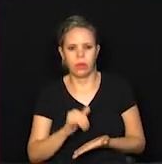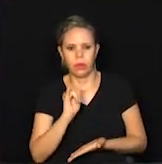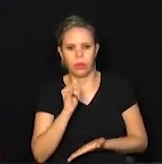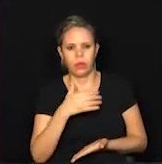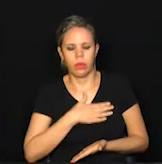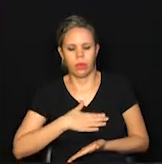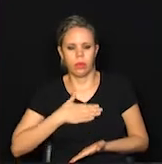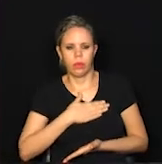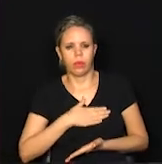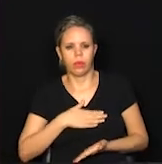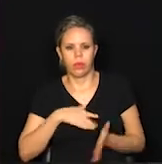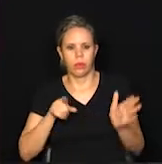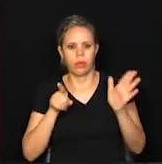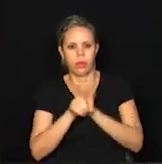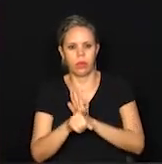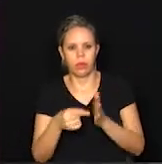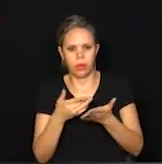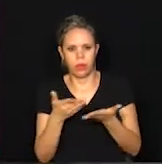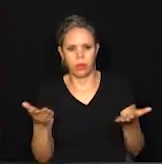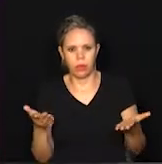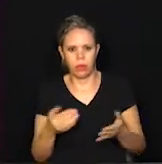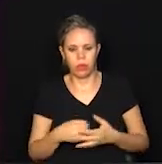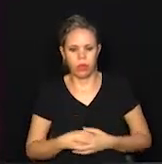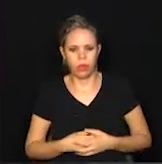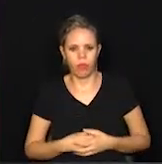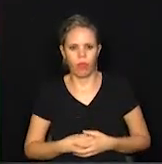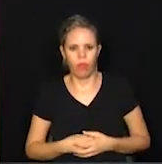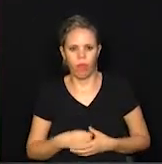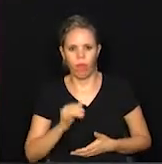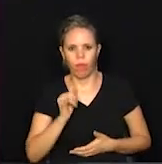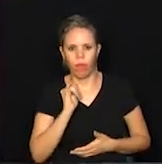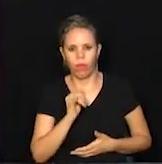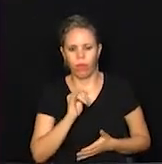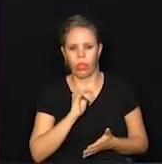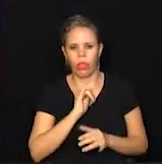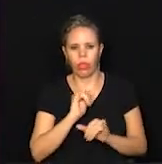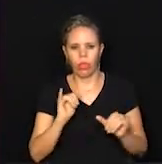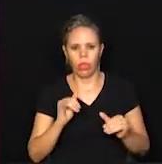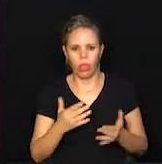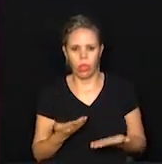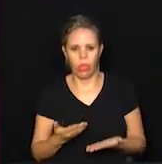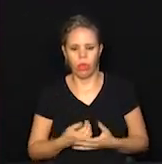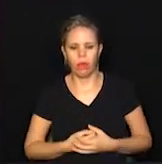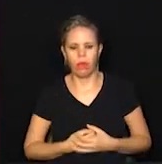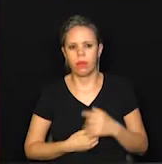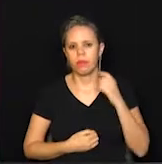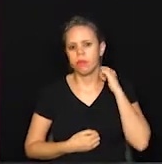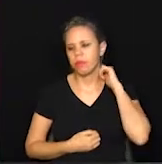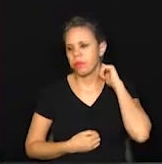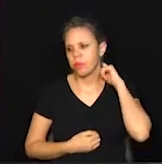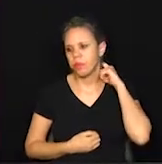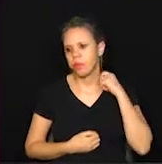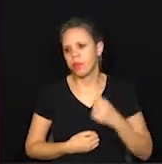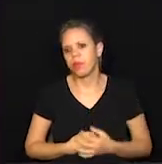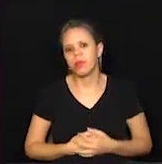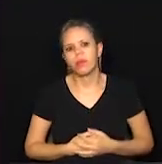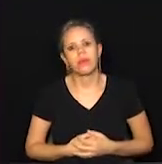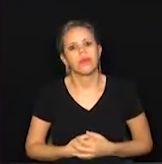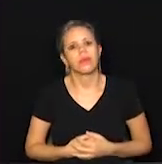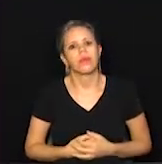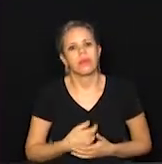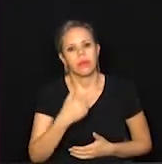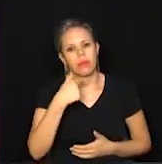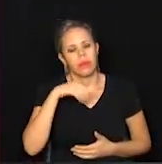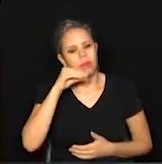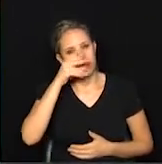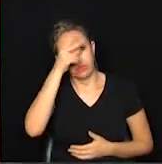eu gostaria de fazer a seguinte pergunta para você. Então, quero limpar campo contigo, né? Dizer o seguinte, eu sou funcionária